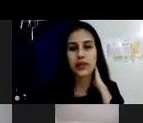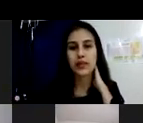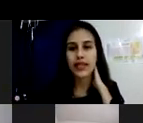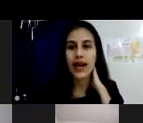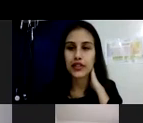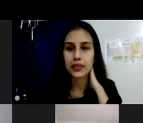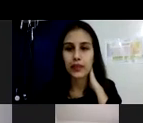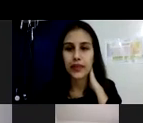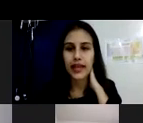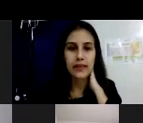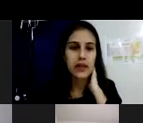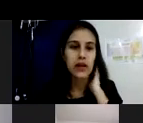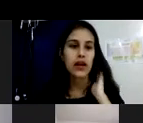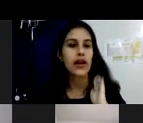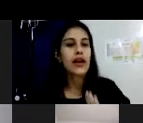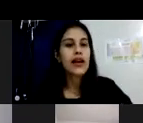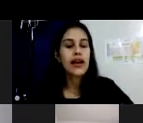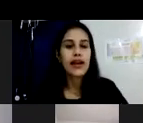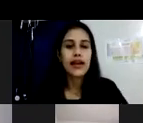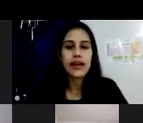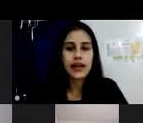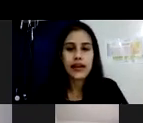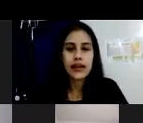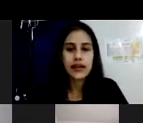uma possibilidade, tá?